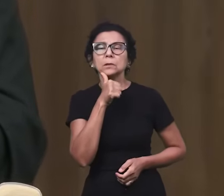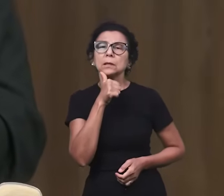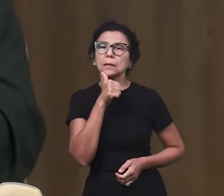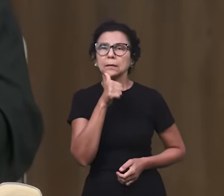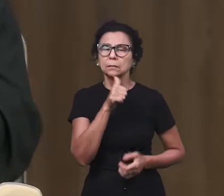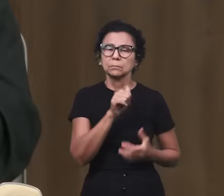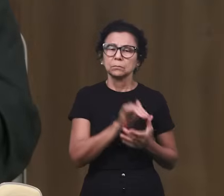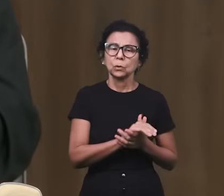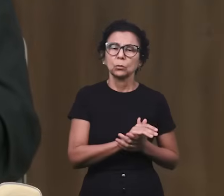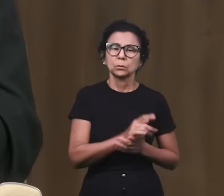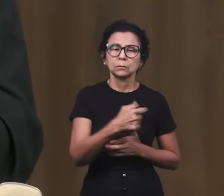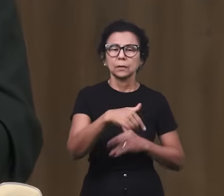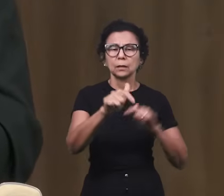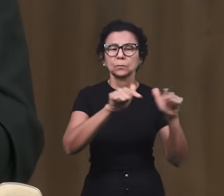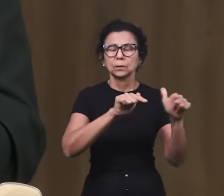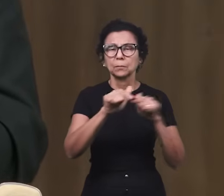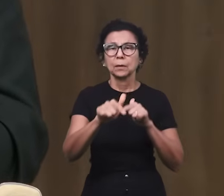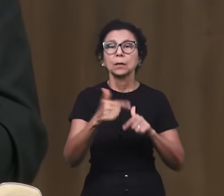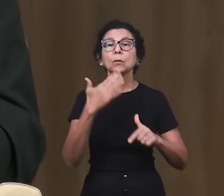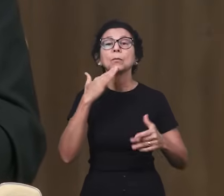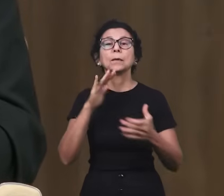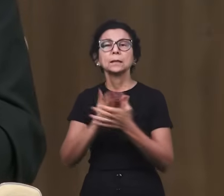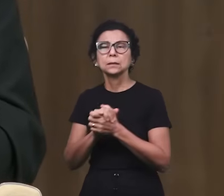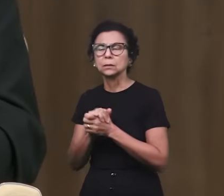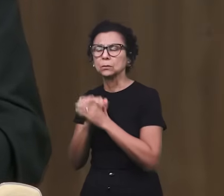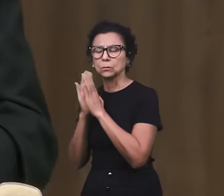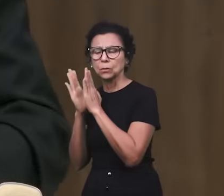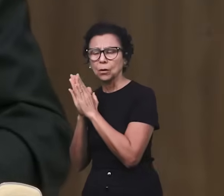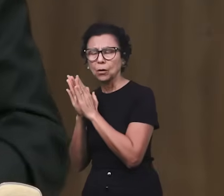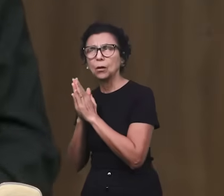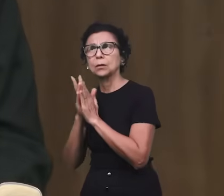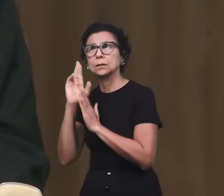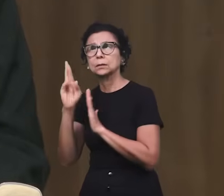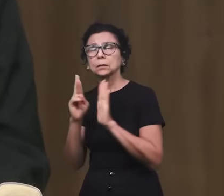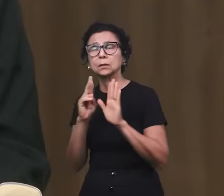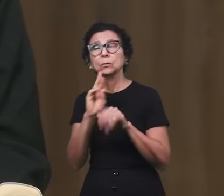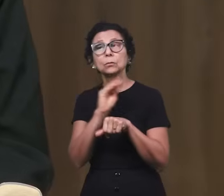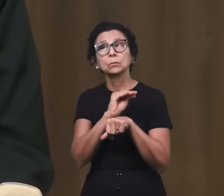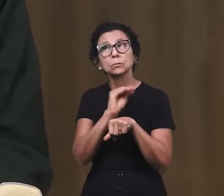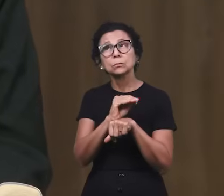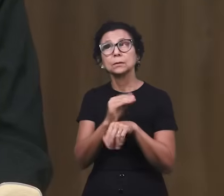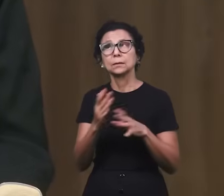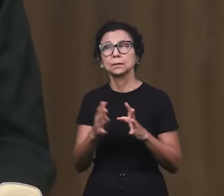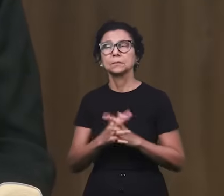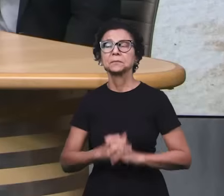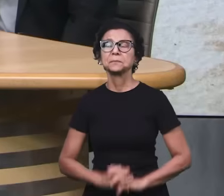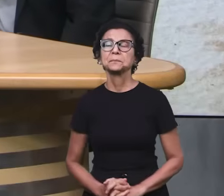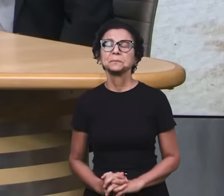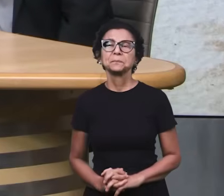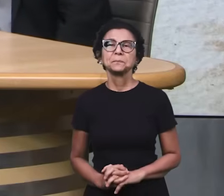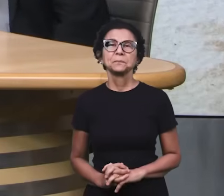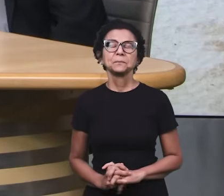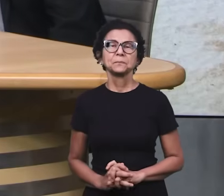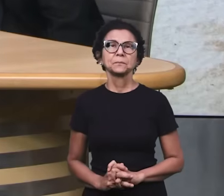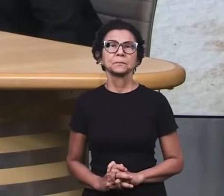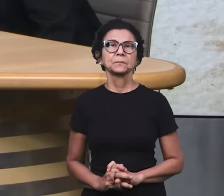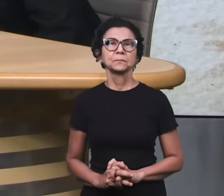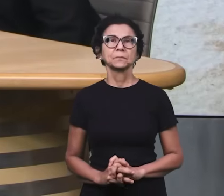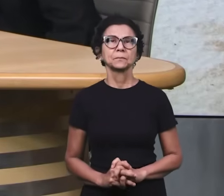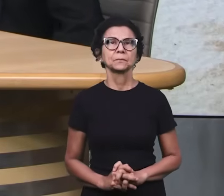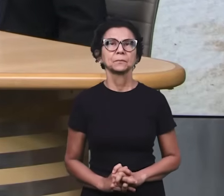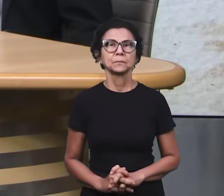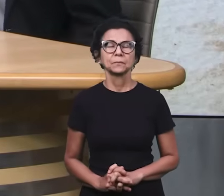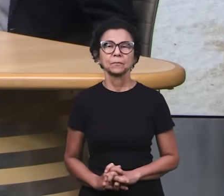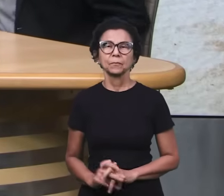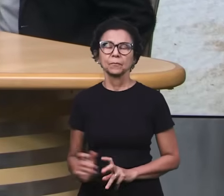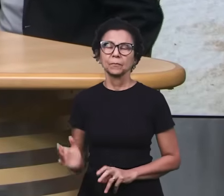intercessão. Lógico, não é importante isso, Guilherme? Muito bom. E quando nós entendemos como